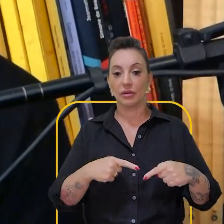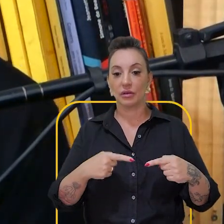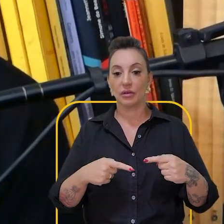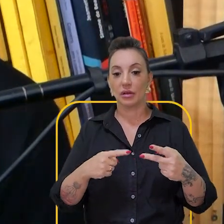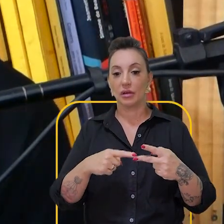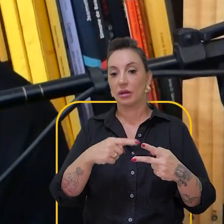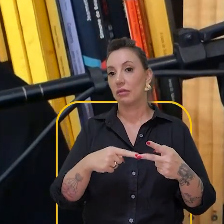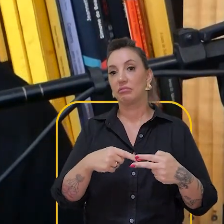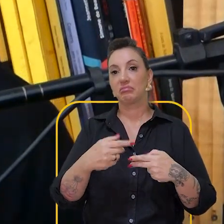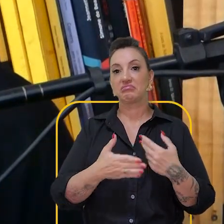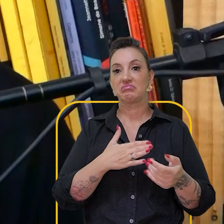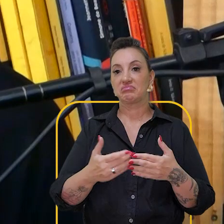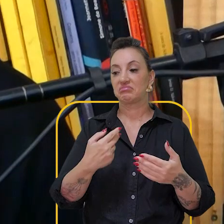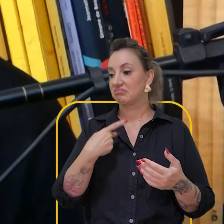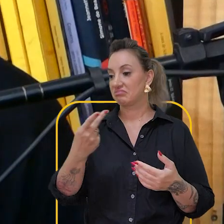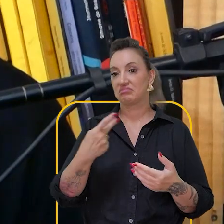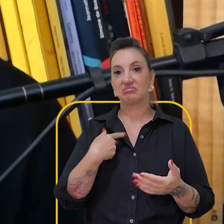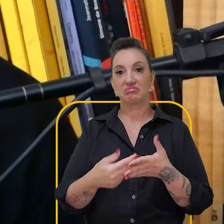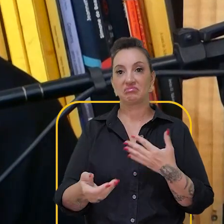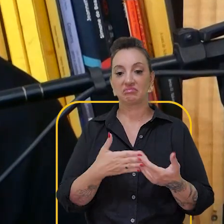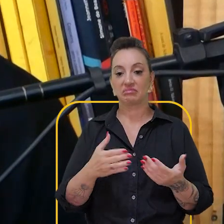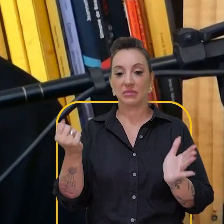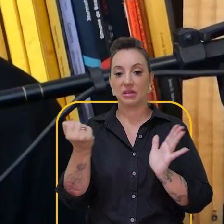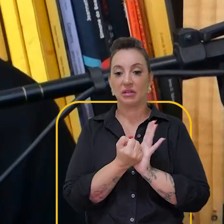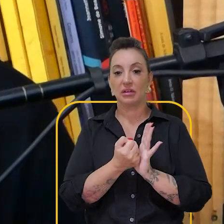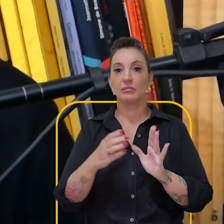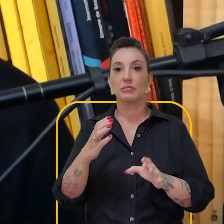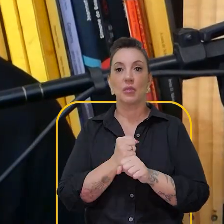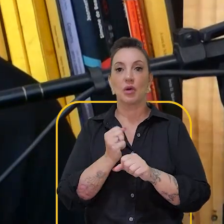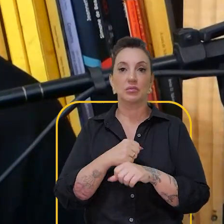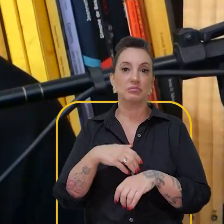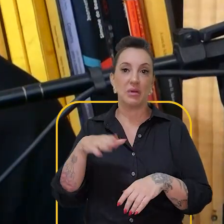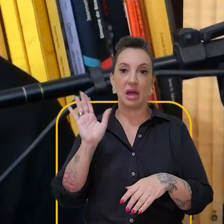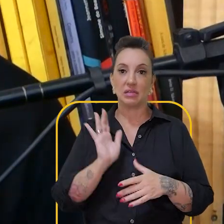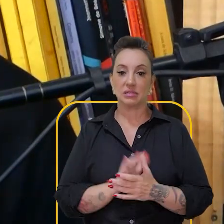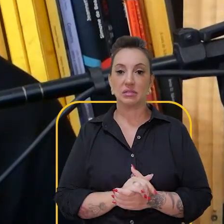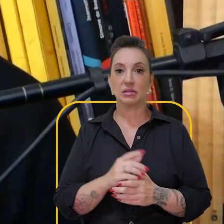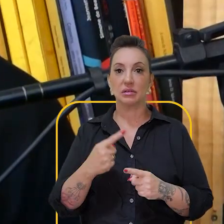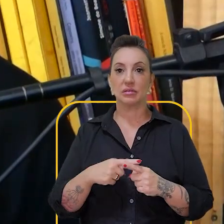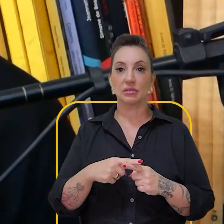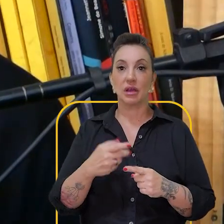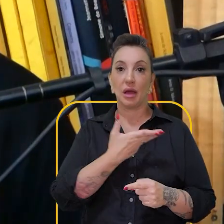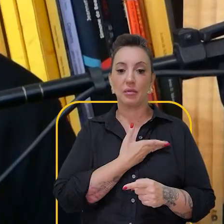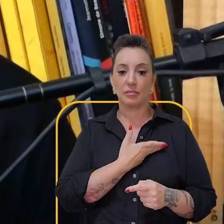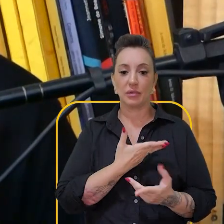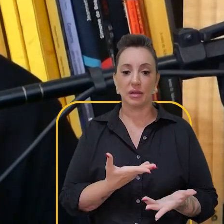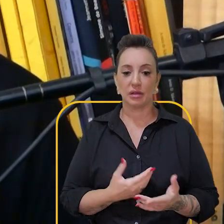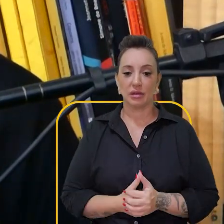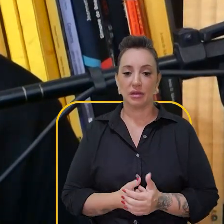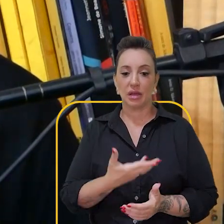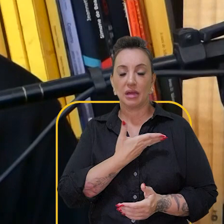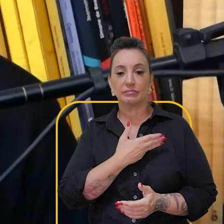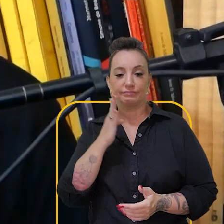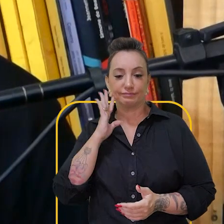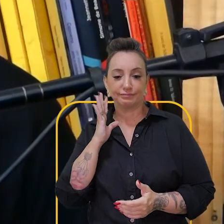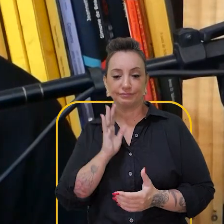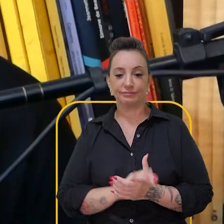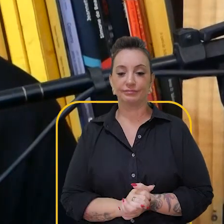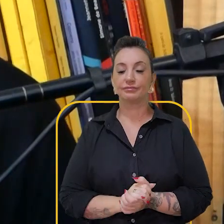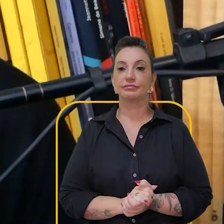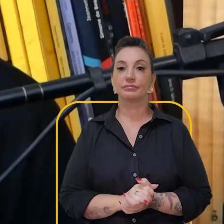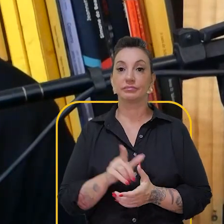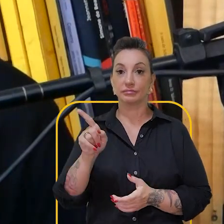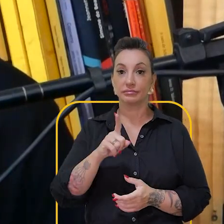amigo era uma equipe muito bacana e ele tinha toda uma sabedoria os treinos de de Confederação eram treinos realmente